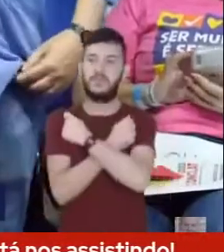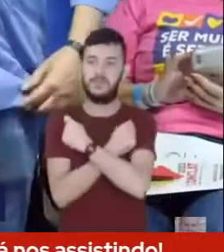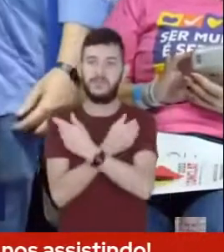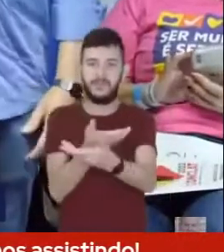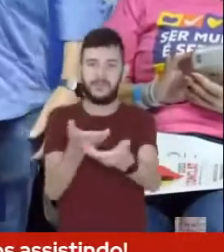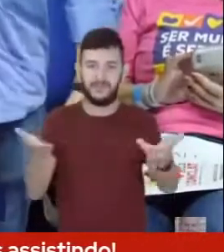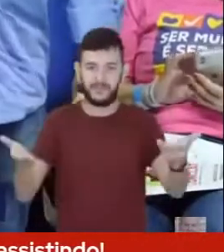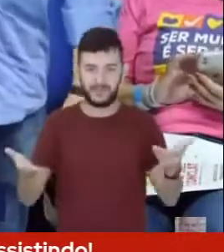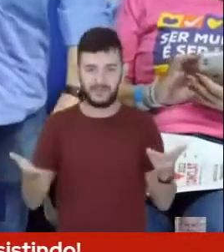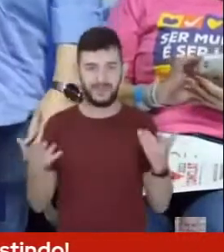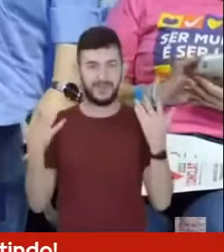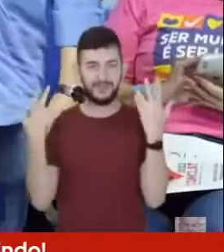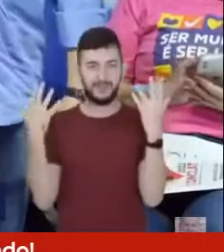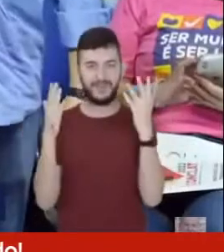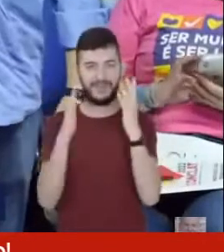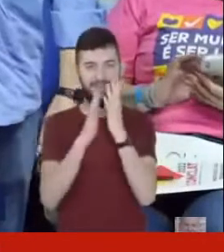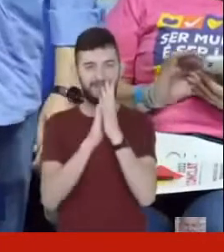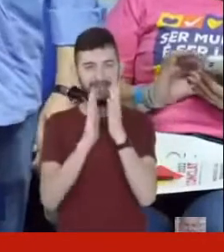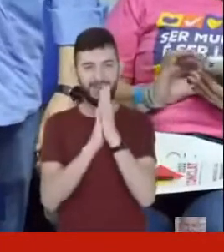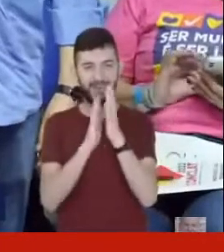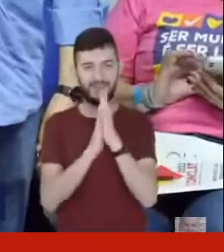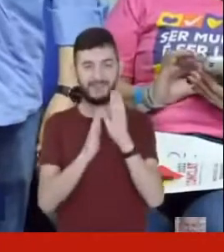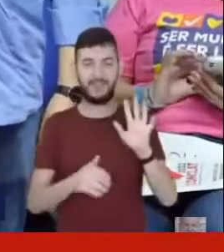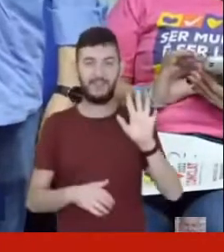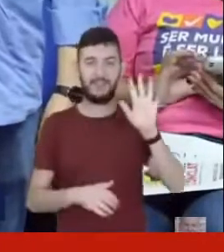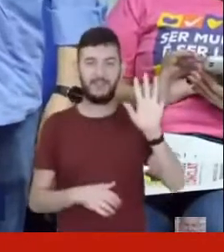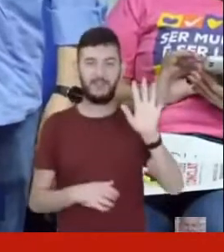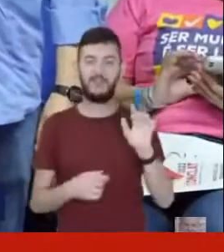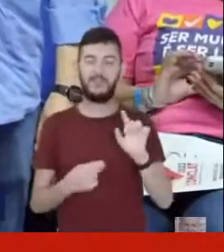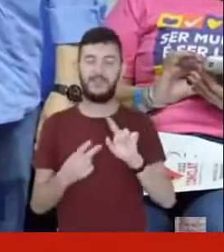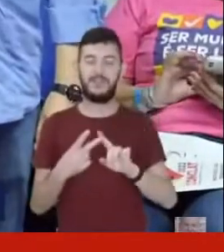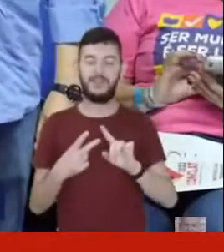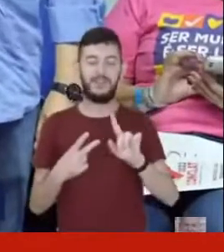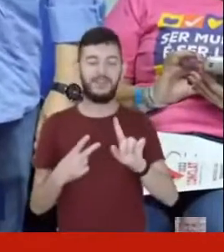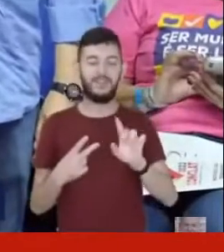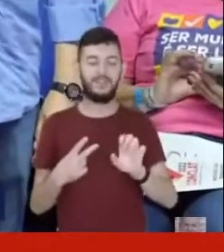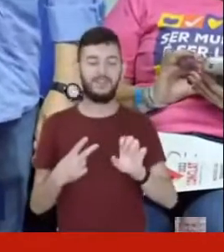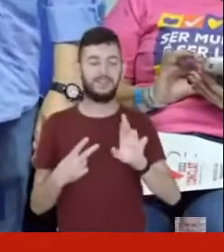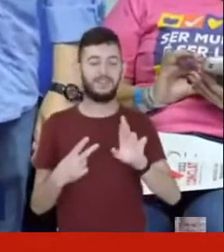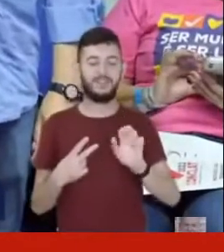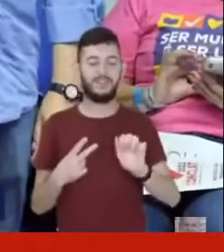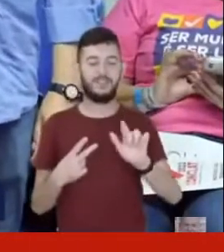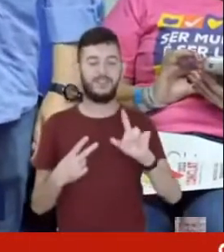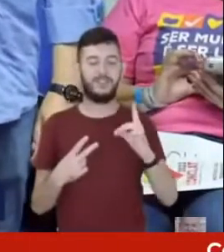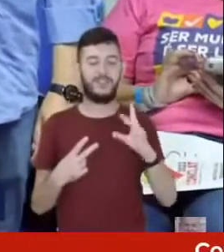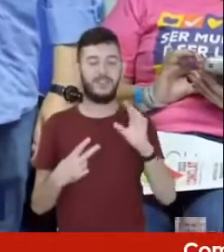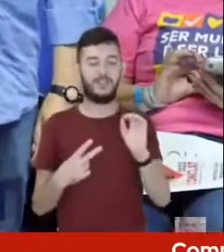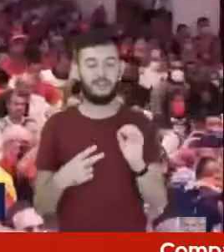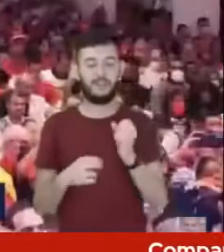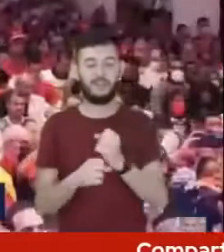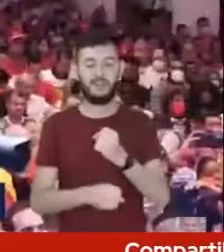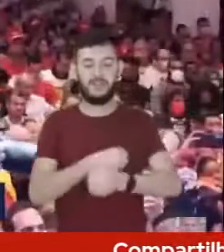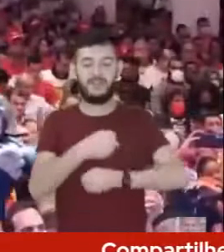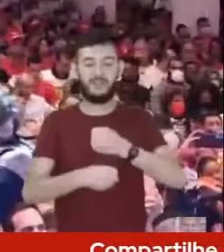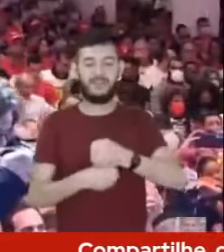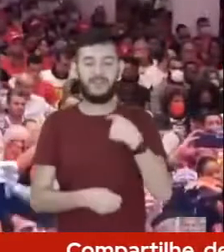Lula, Geraldo. Sucesso. No ano que vem nós estaremos juntos lá em Brasília. Um abraço.